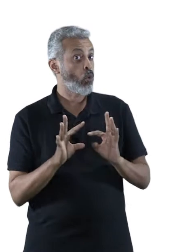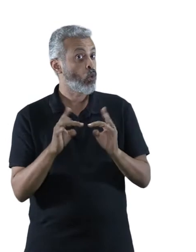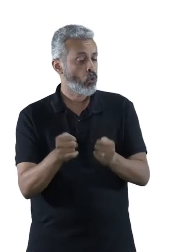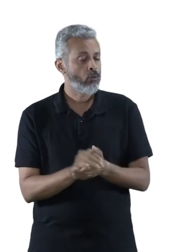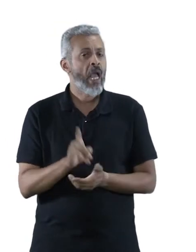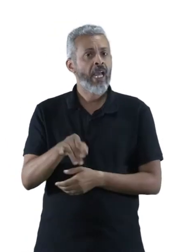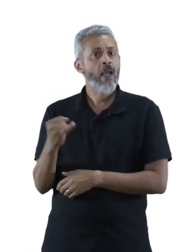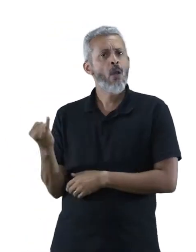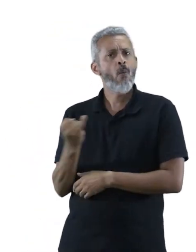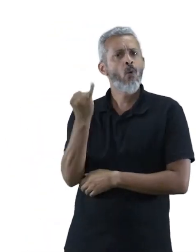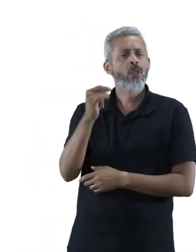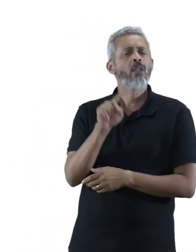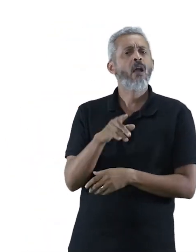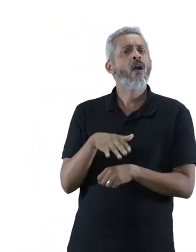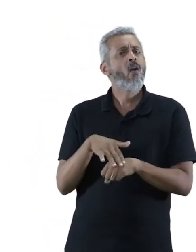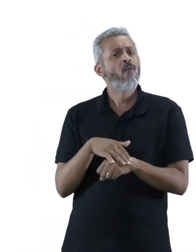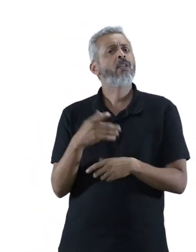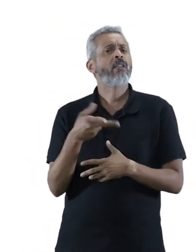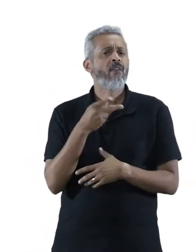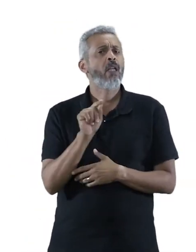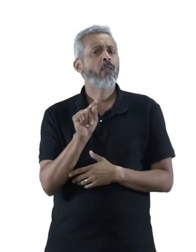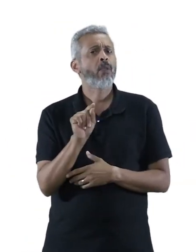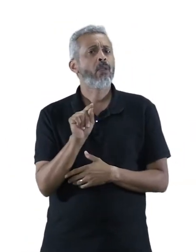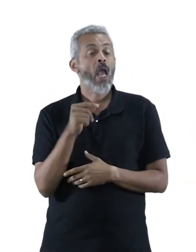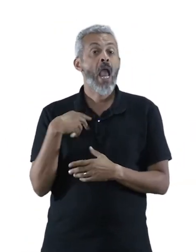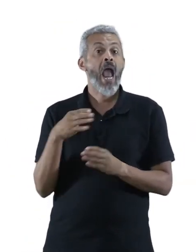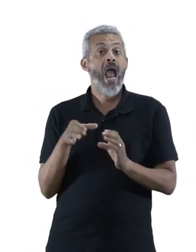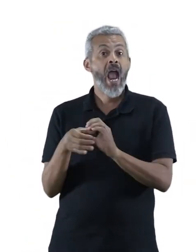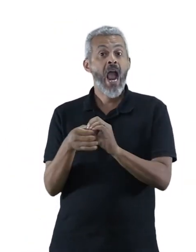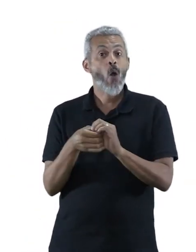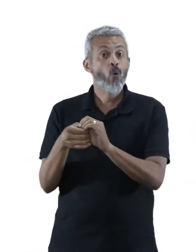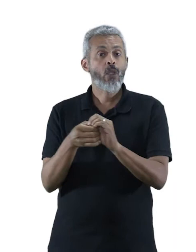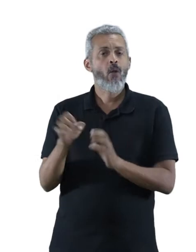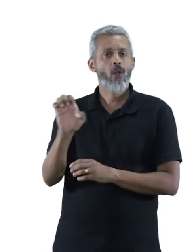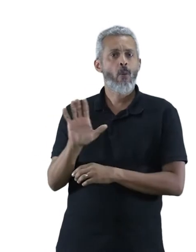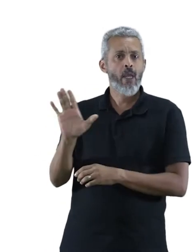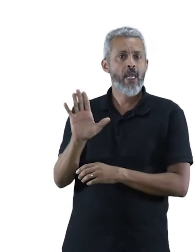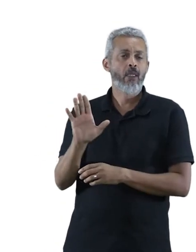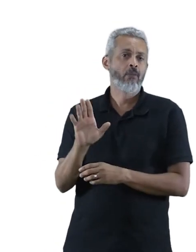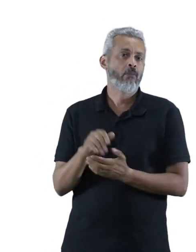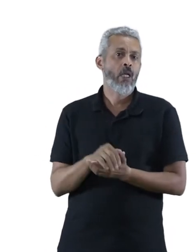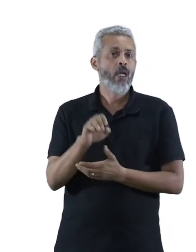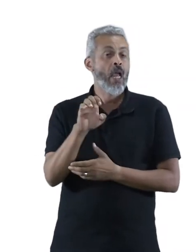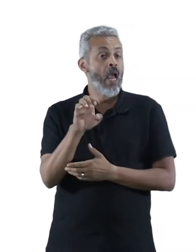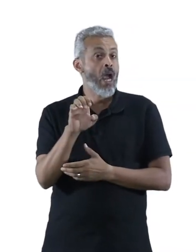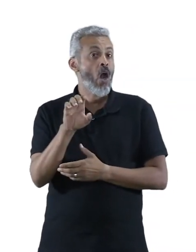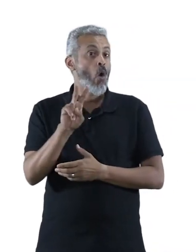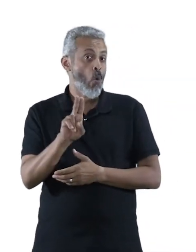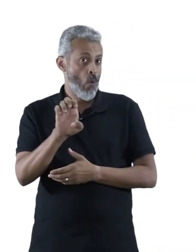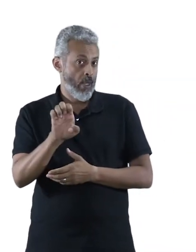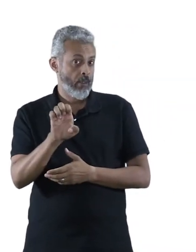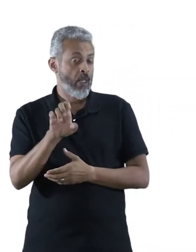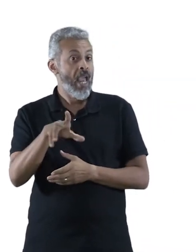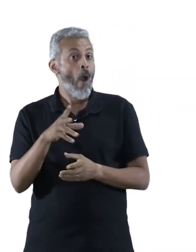muito importante e para isso eu tenho que falar um pouquinho mais sobre a União Europeia, o maior bloco econômico do mundo.